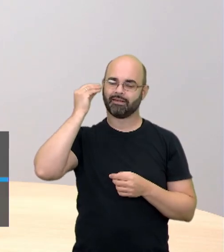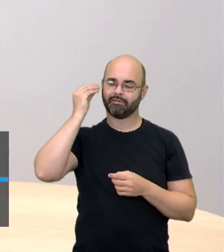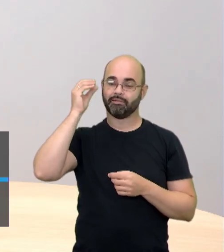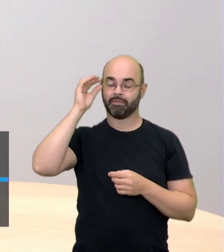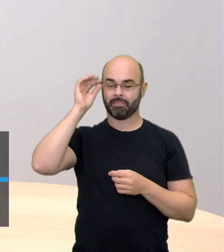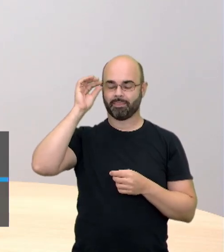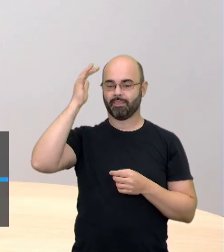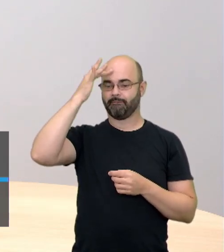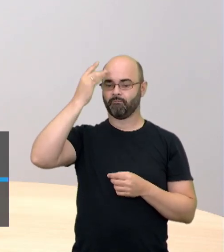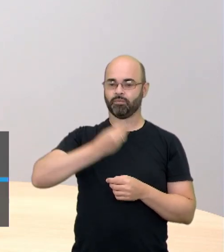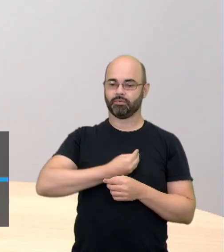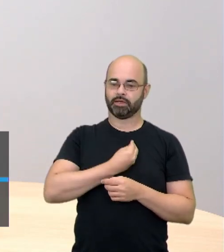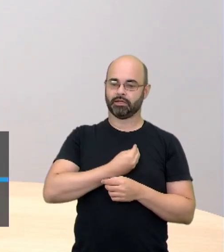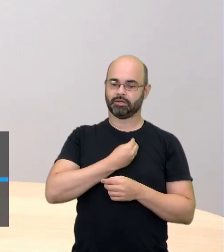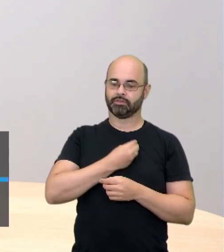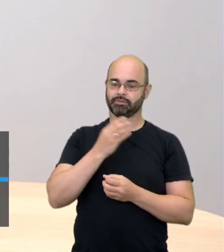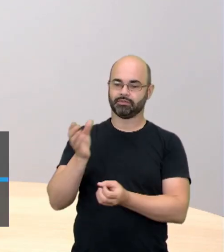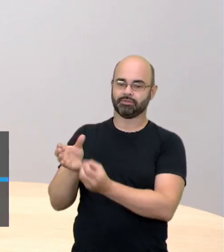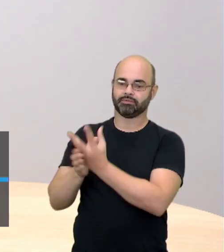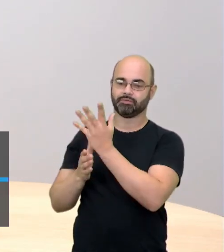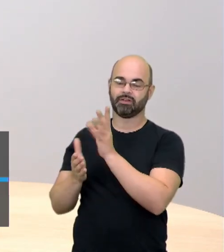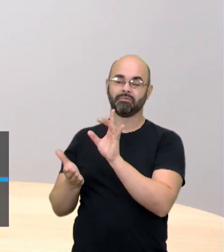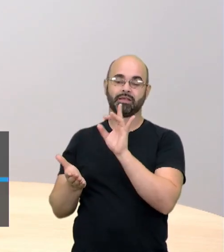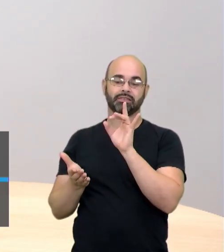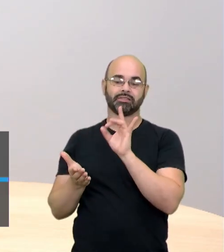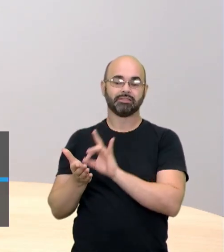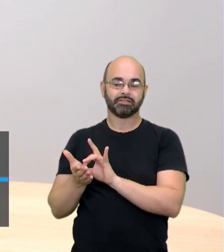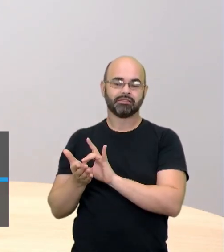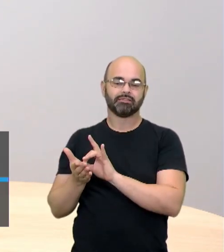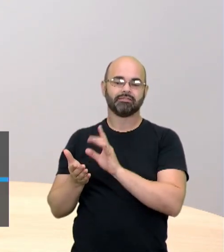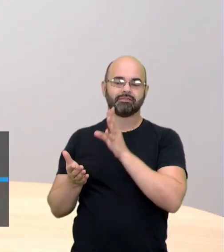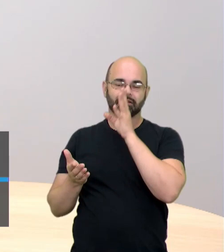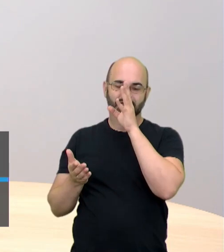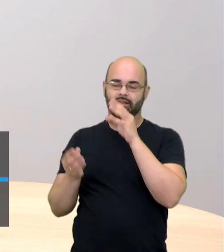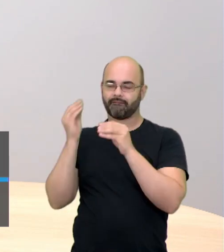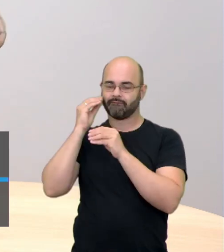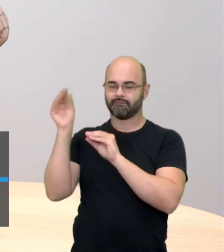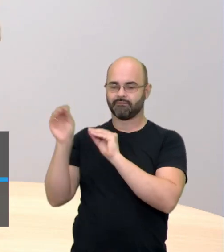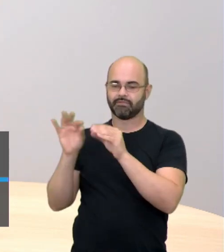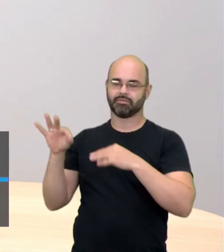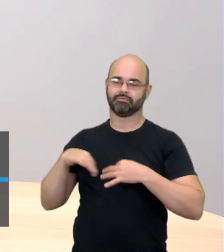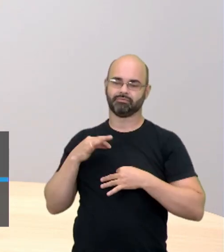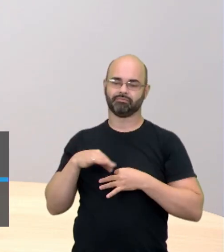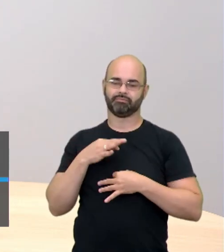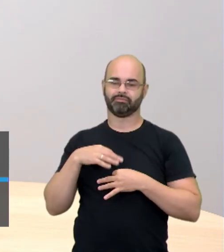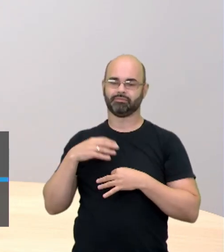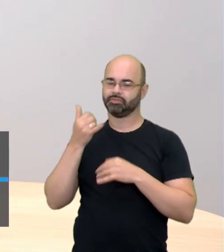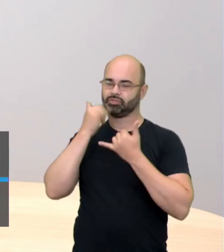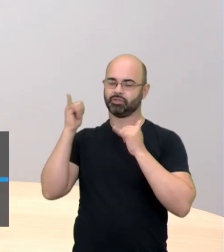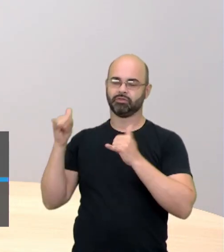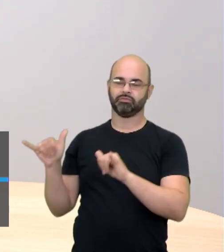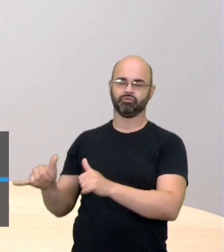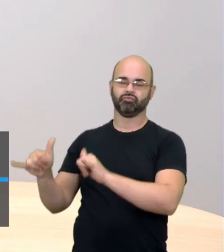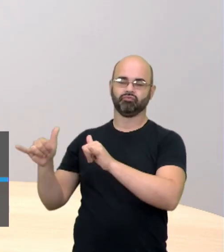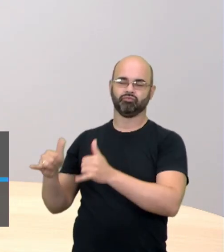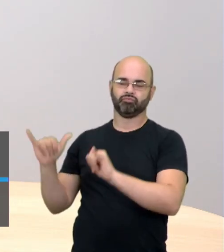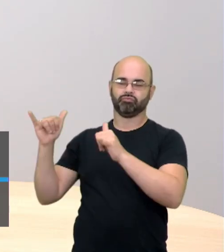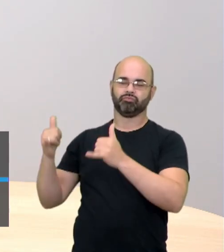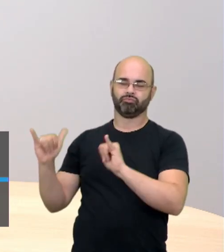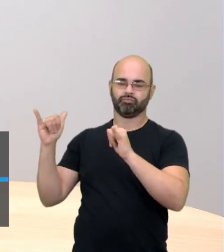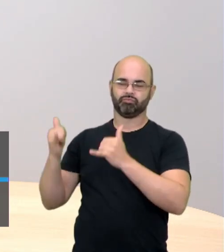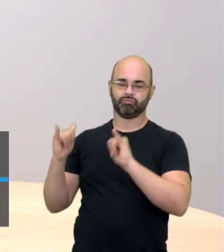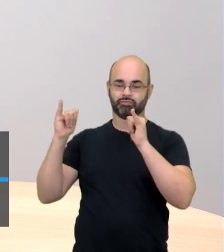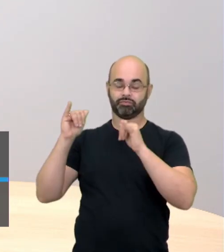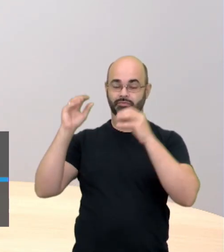a vida humana de forma artificial. E aí ele vai lá, ele cria o Frankenstein, ele dá choques no corpo do Frankenstein, tentando